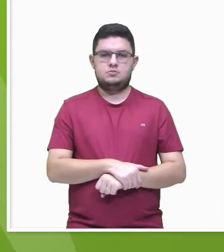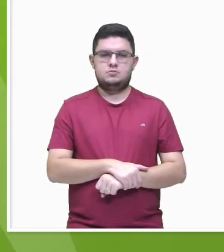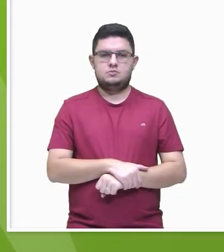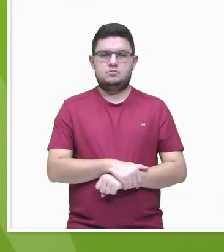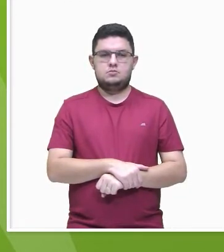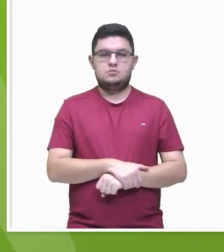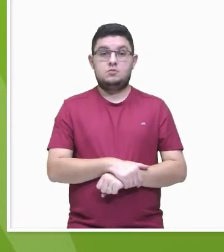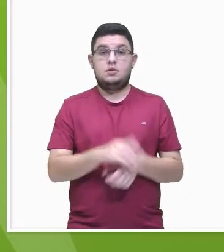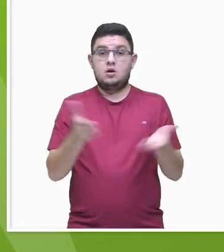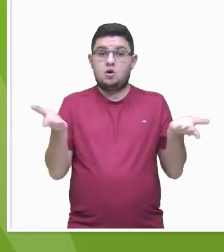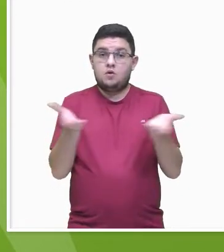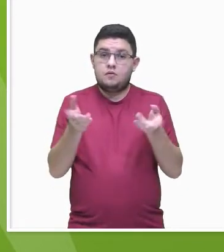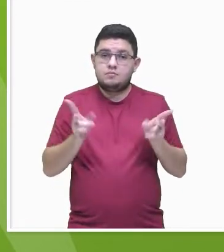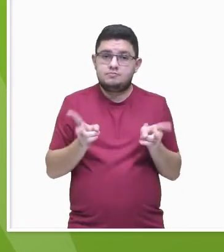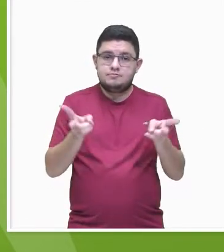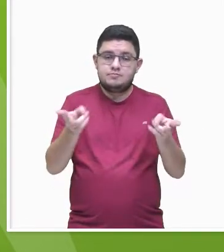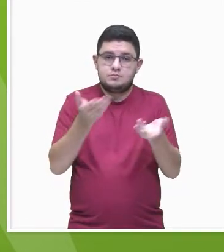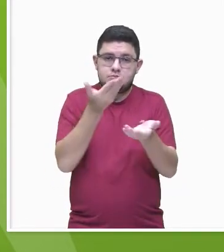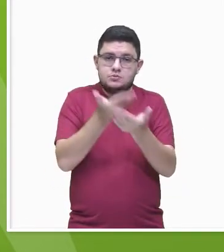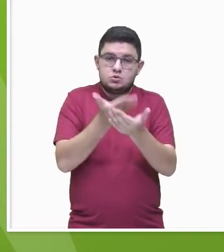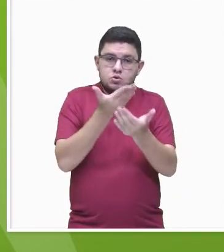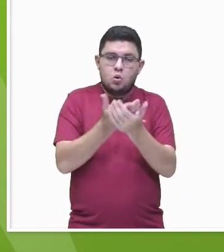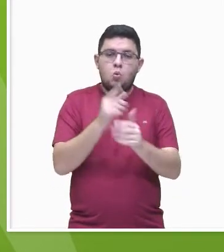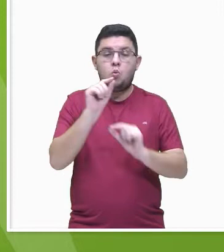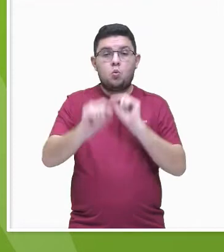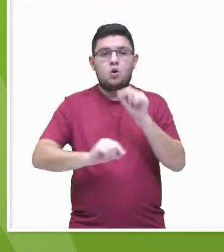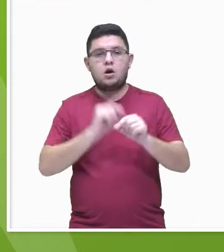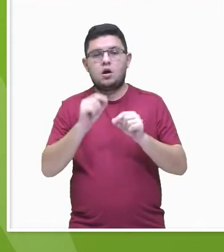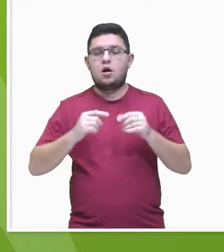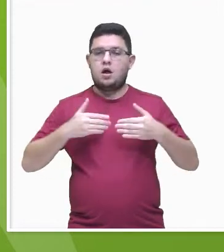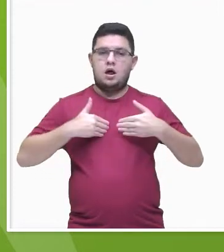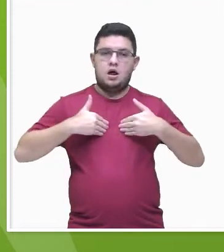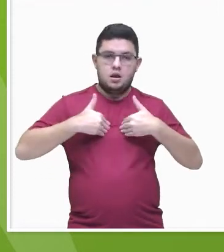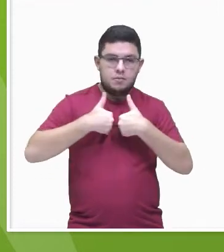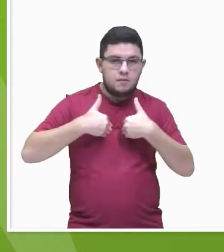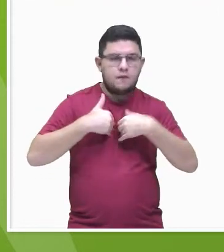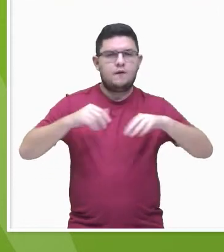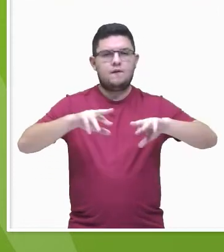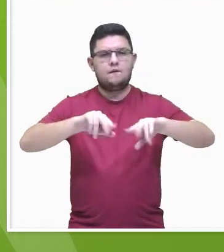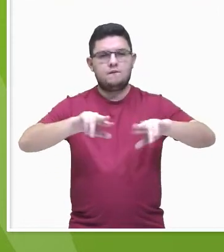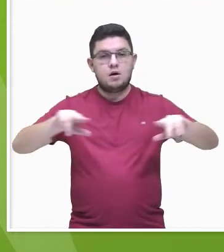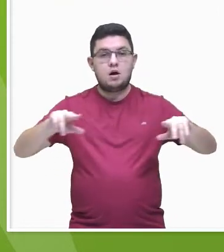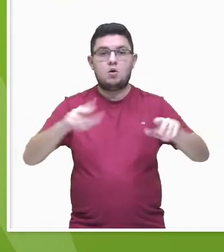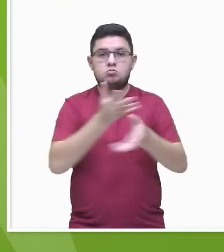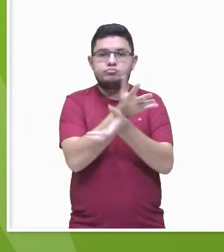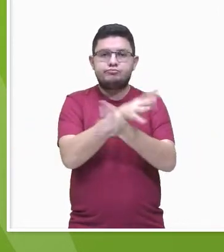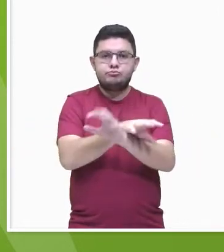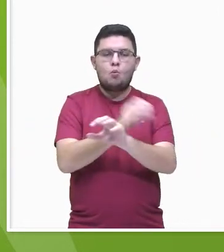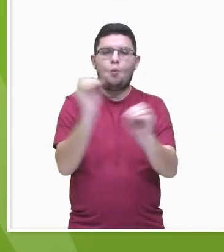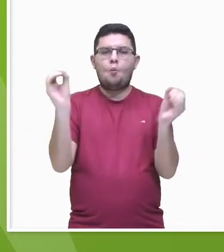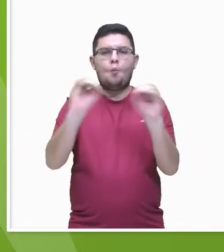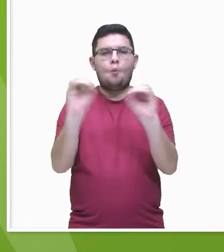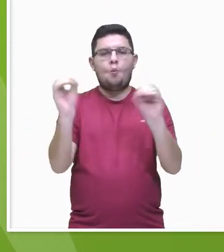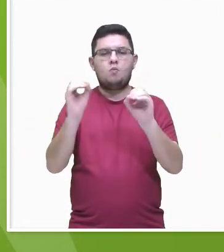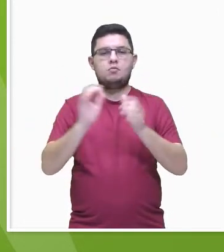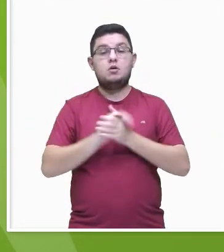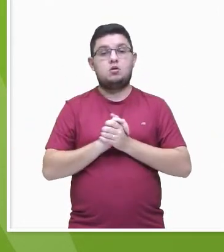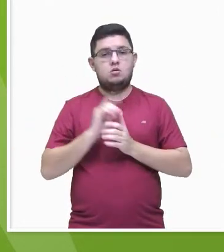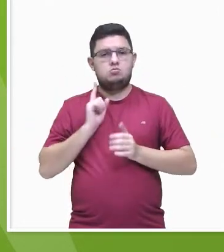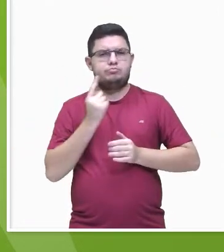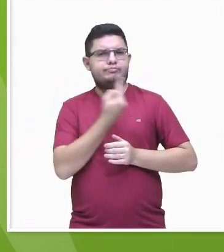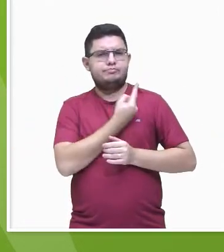Vamos continuar a falar aí sobre os animais invertebrados. E a gente já conheceu, né, uma grande variedade, vimos características